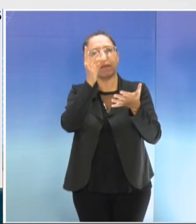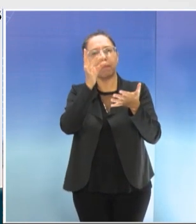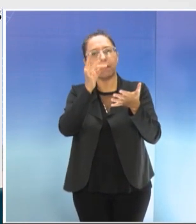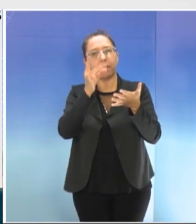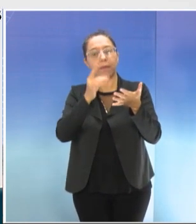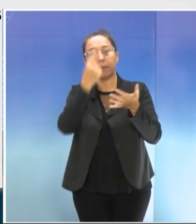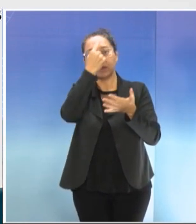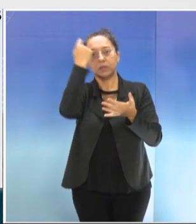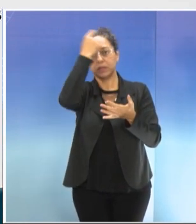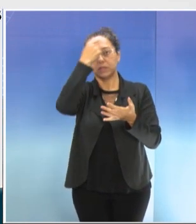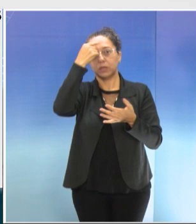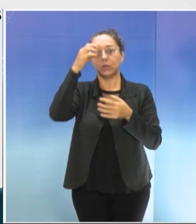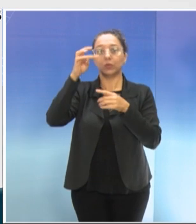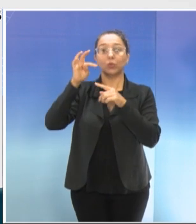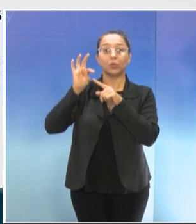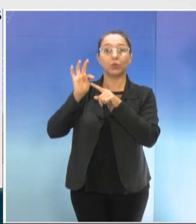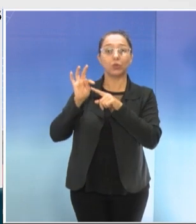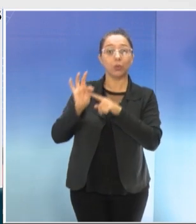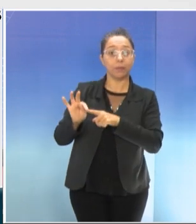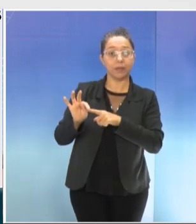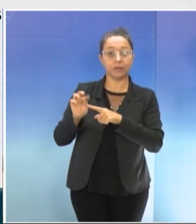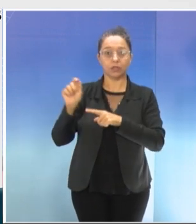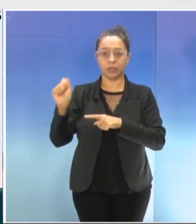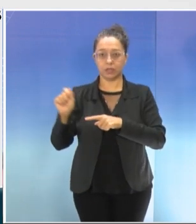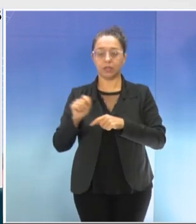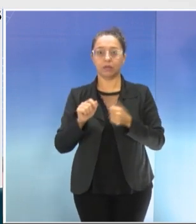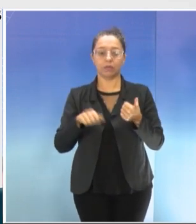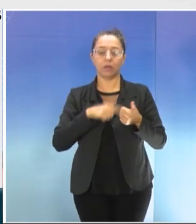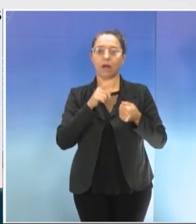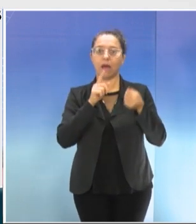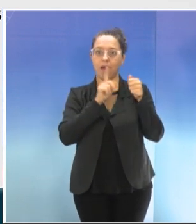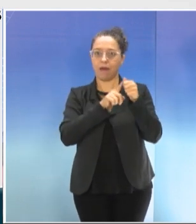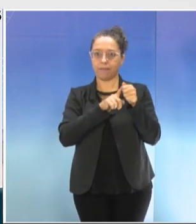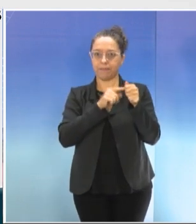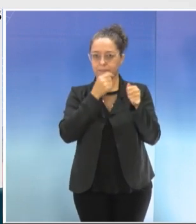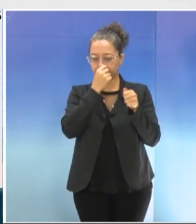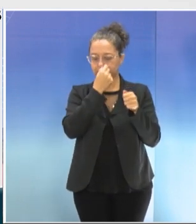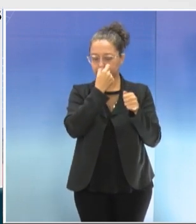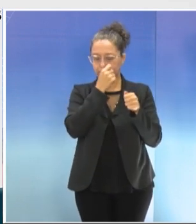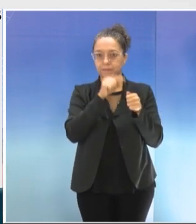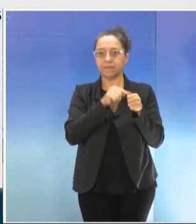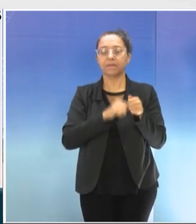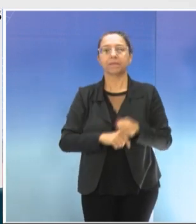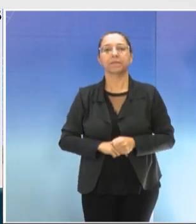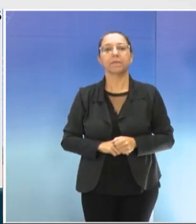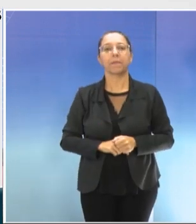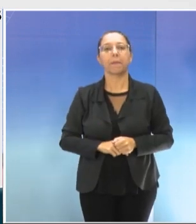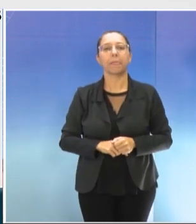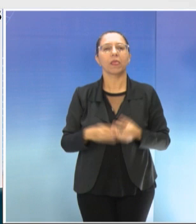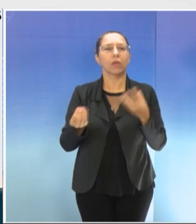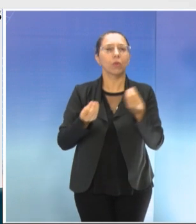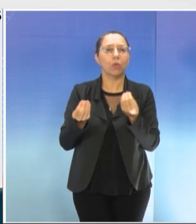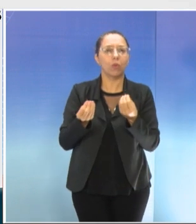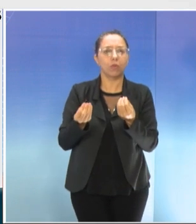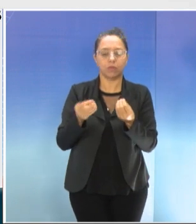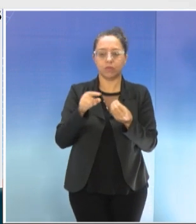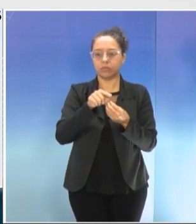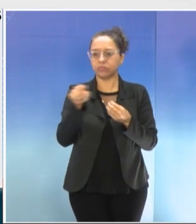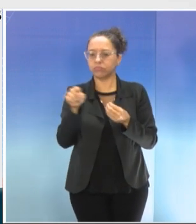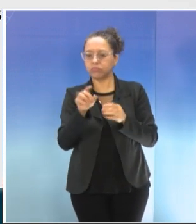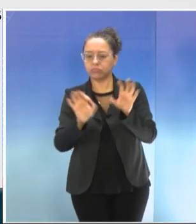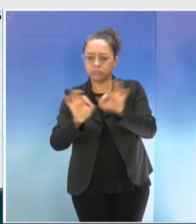para vocês, essa questão. Então o texto apresenta uma elaboração teórica de Tomás de Aquino, caracterizada pelo